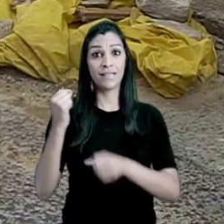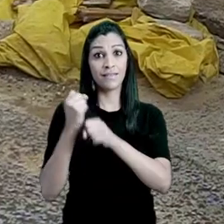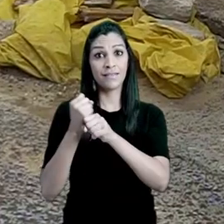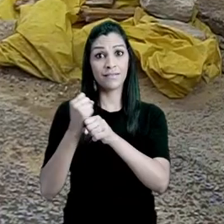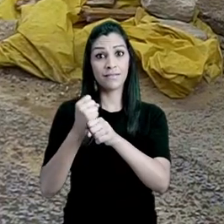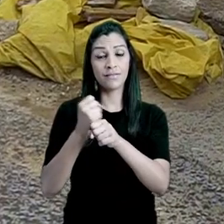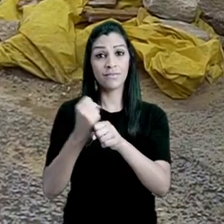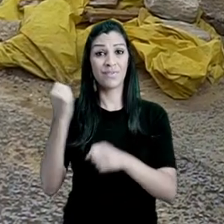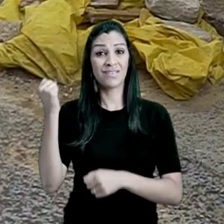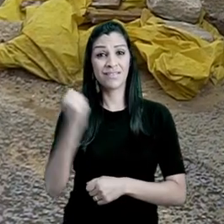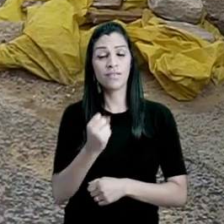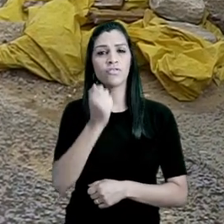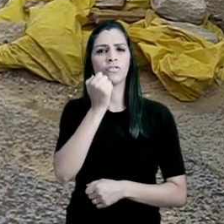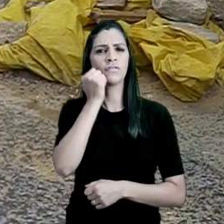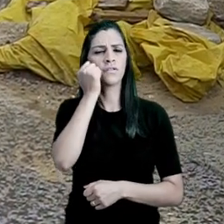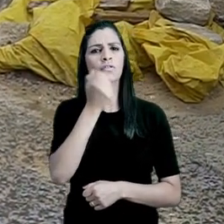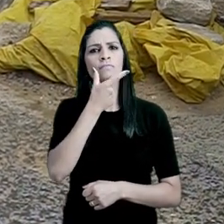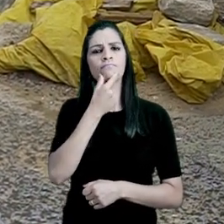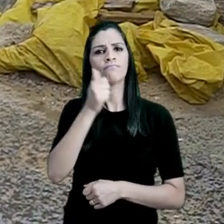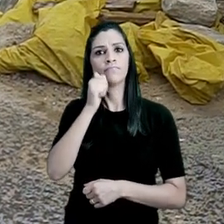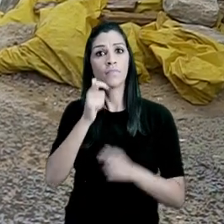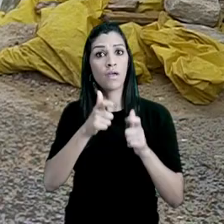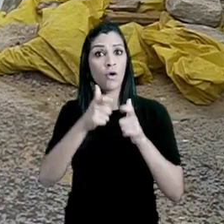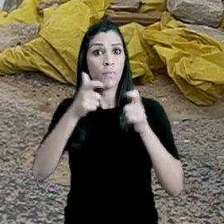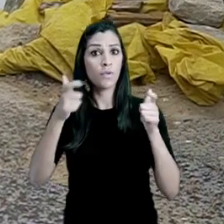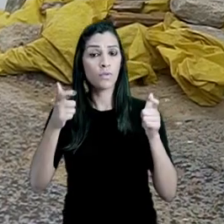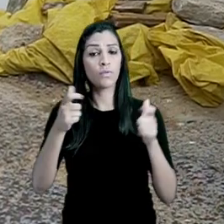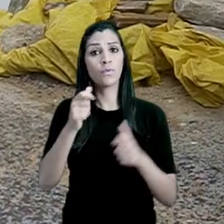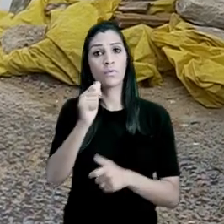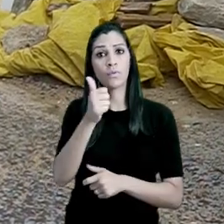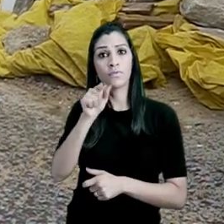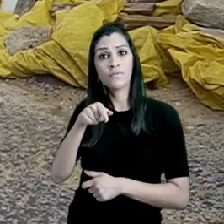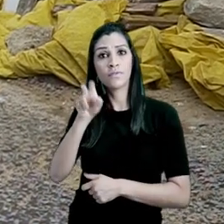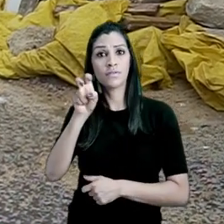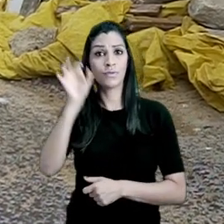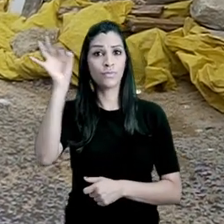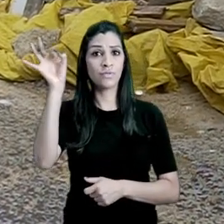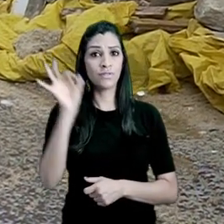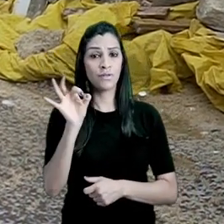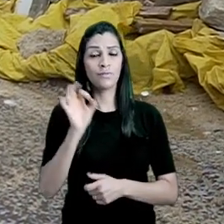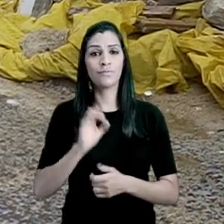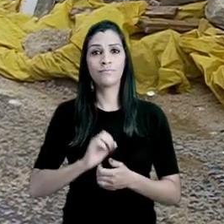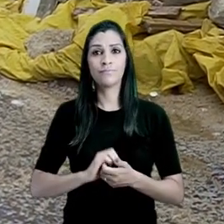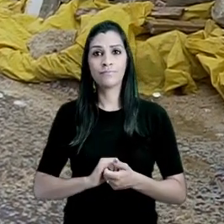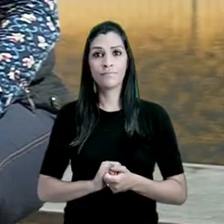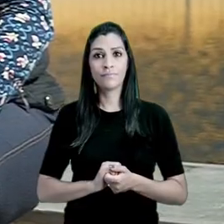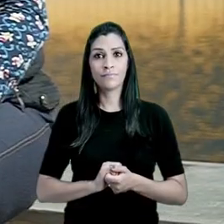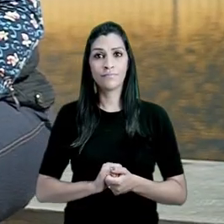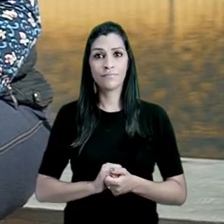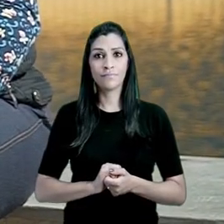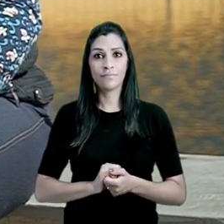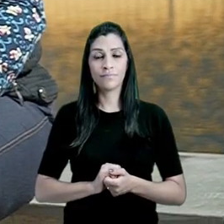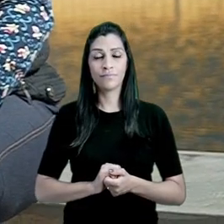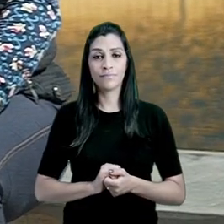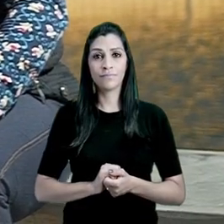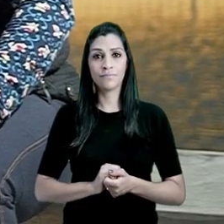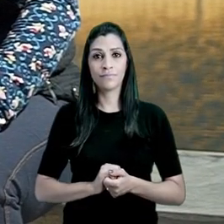Em 10 anos, o assassinato de negras e negros aumentou 11,5%.